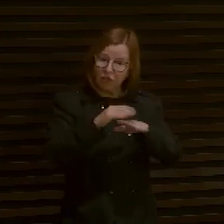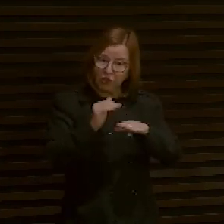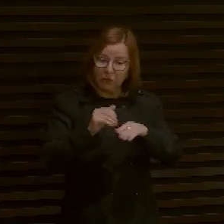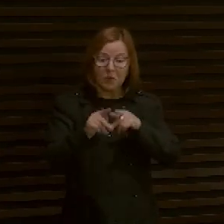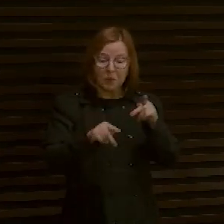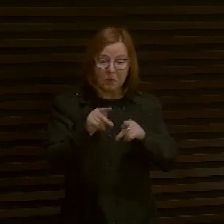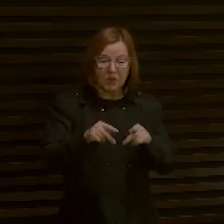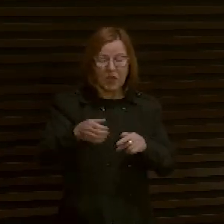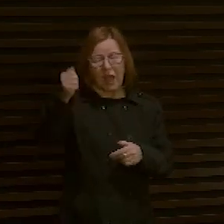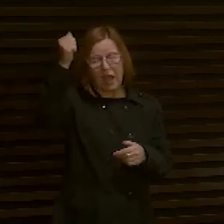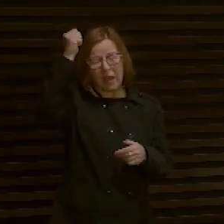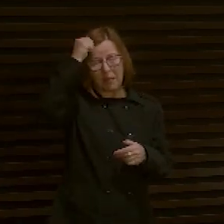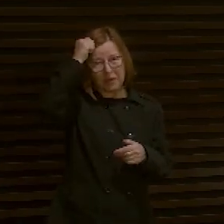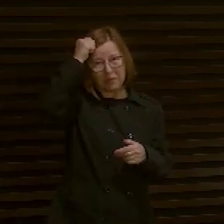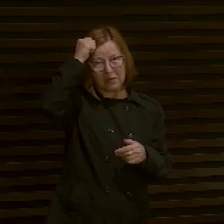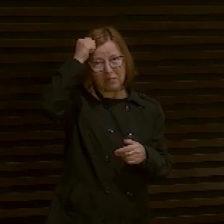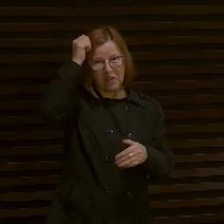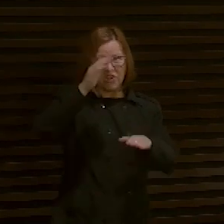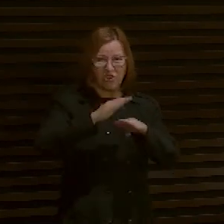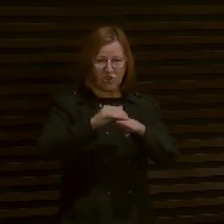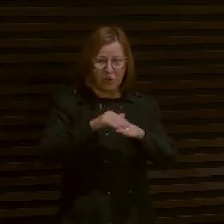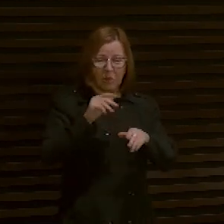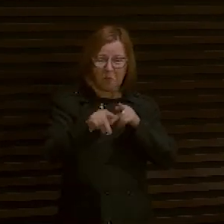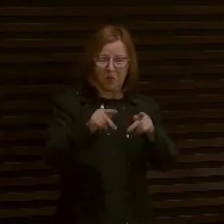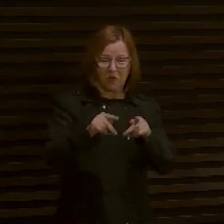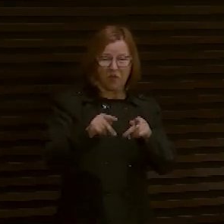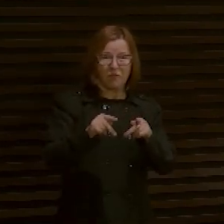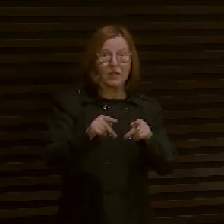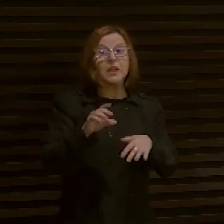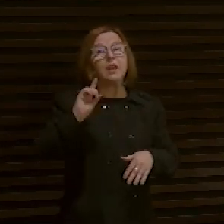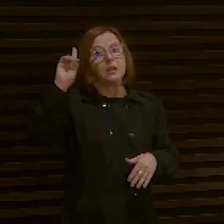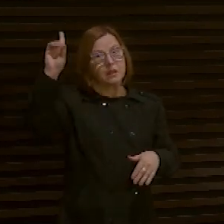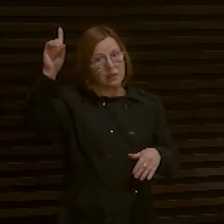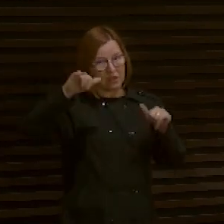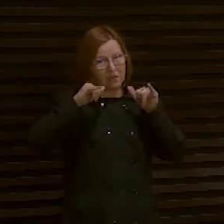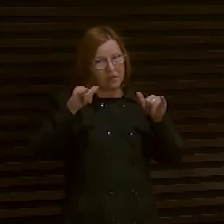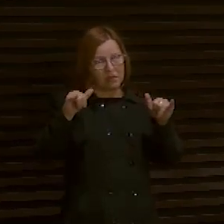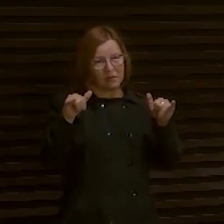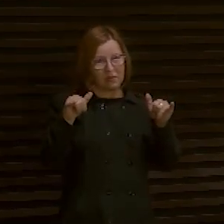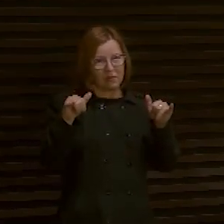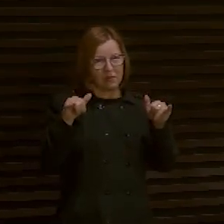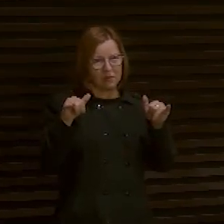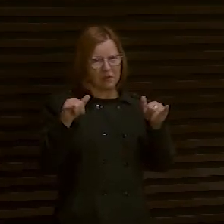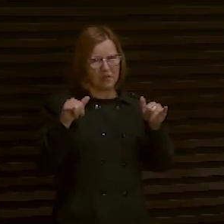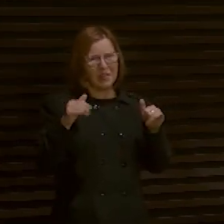convocar a cidade. Deus avisou, meus irmãos, vamos nos lamentar pelos nossos